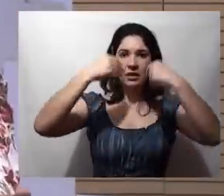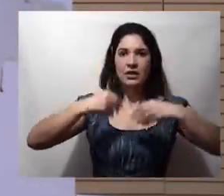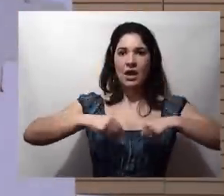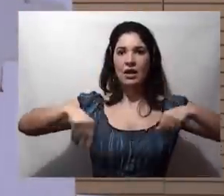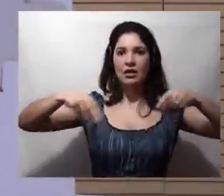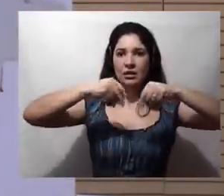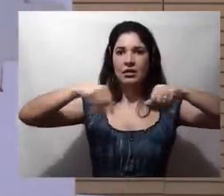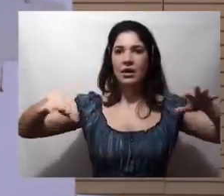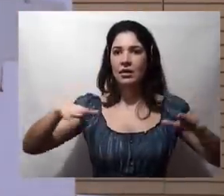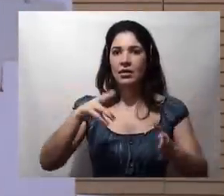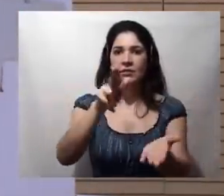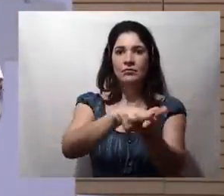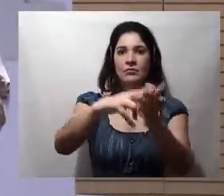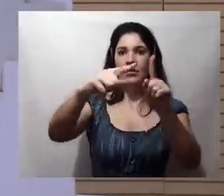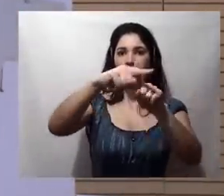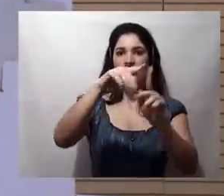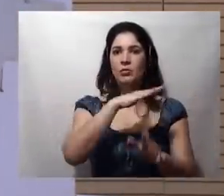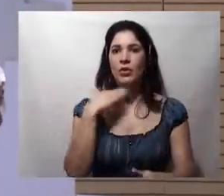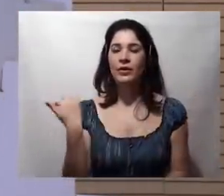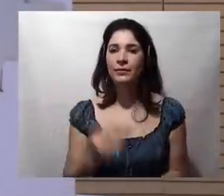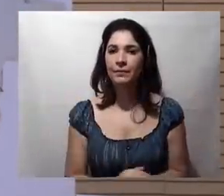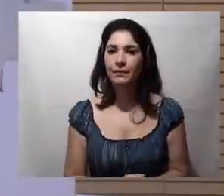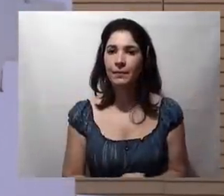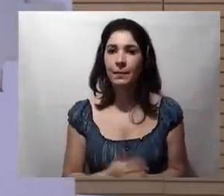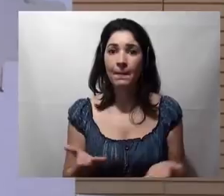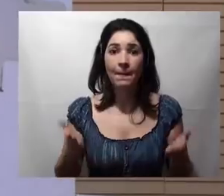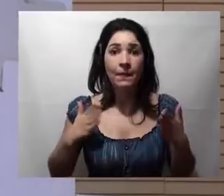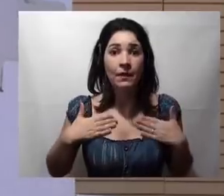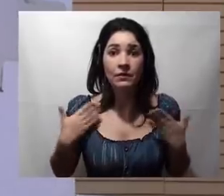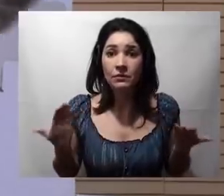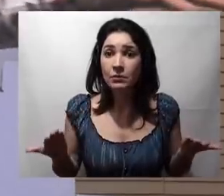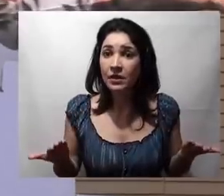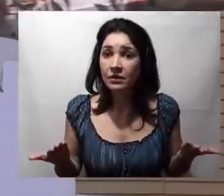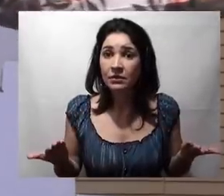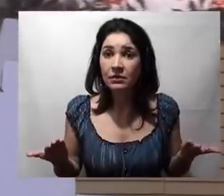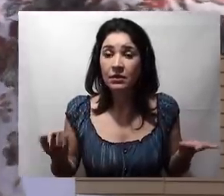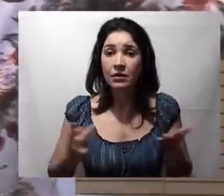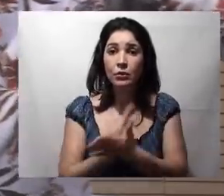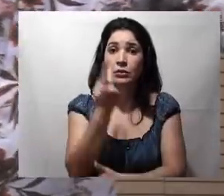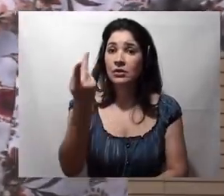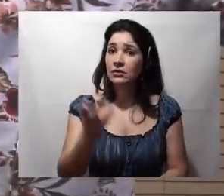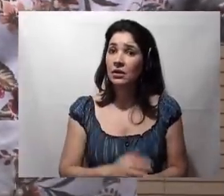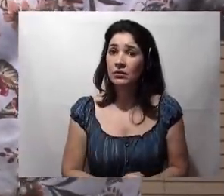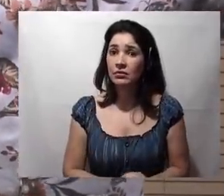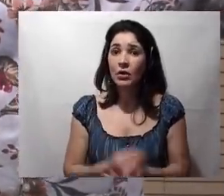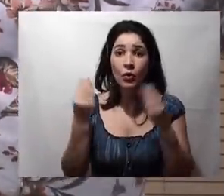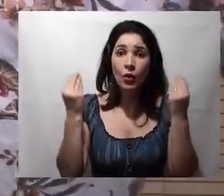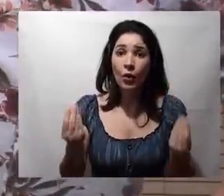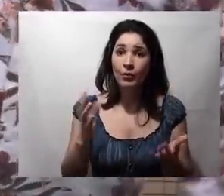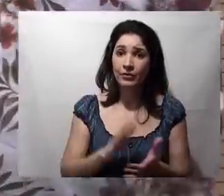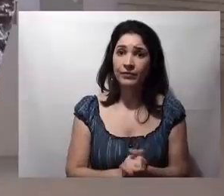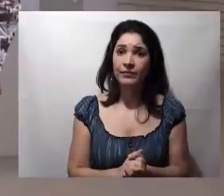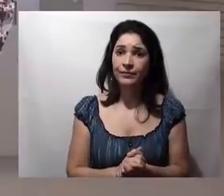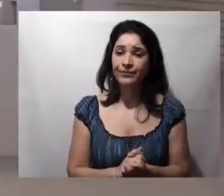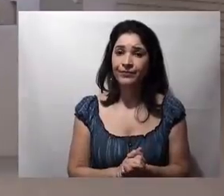claro e tem gente vai achar eu não aguento mais lavar a mão você tem mão para lavar miserável